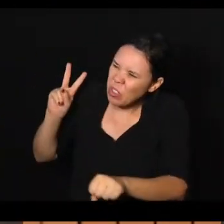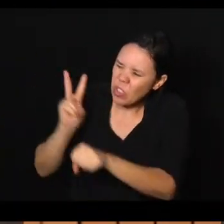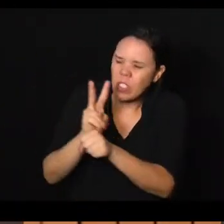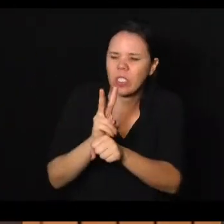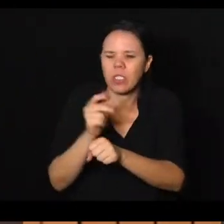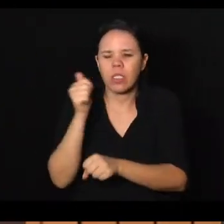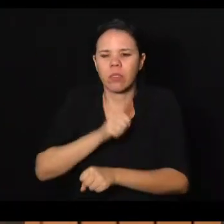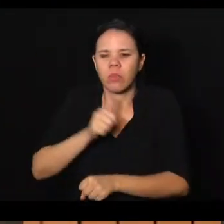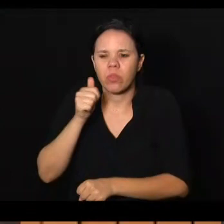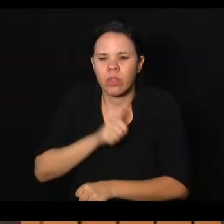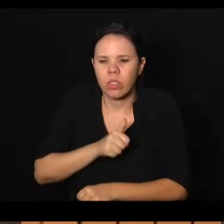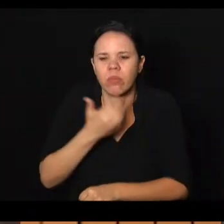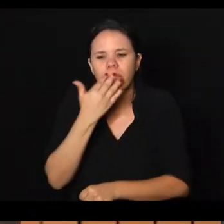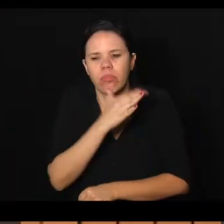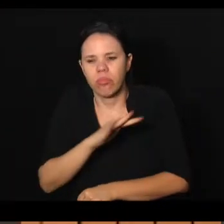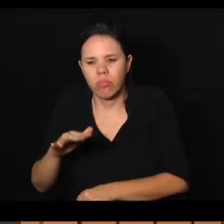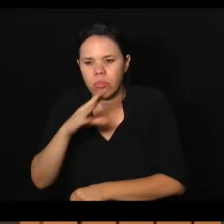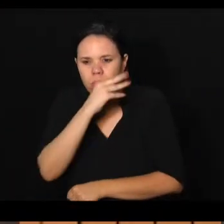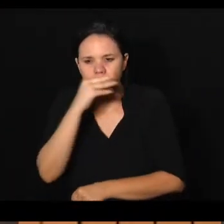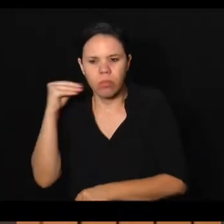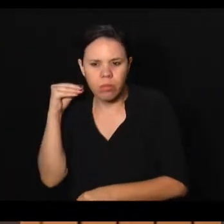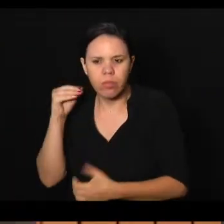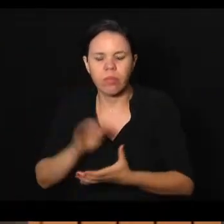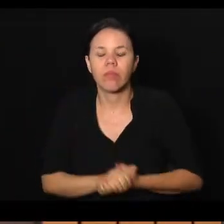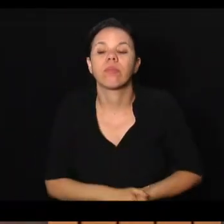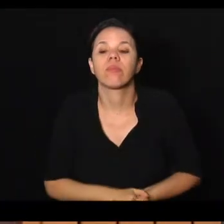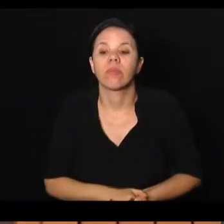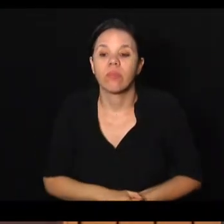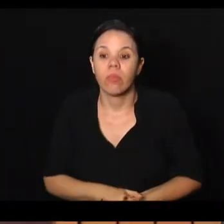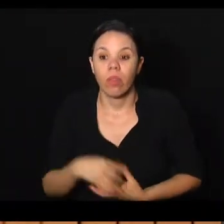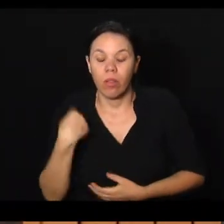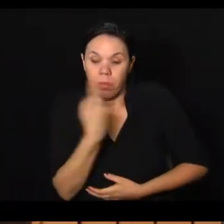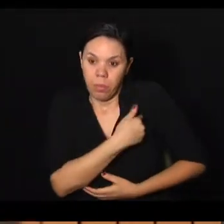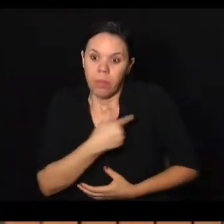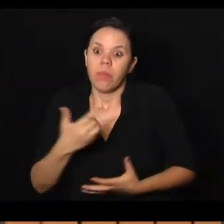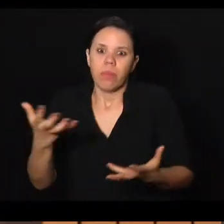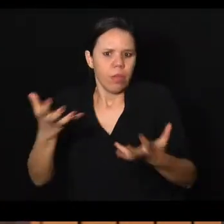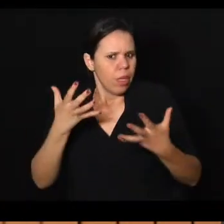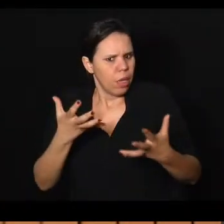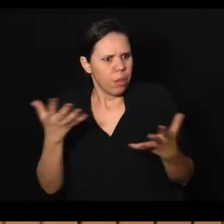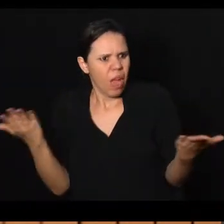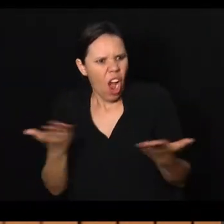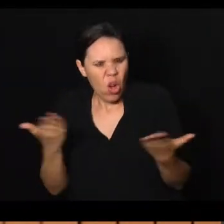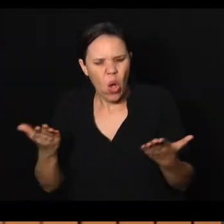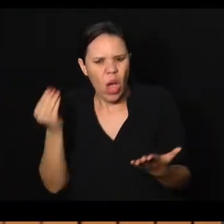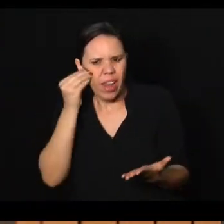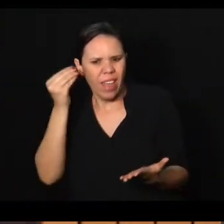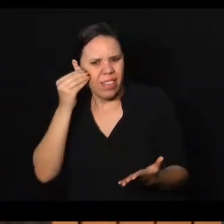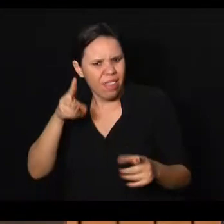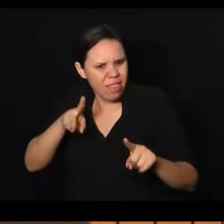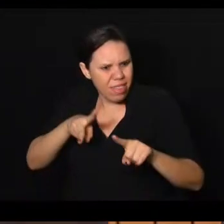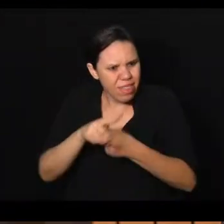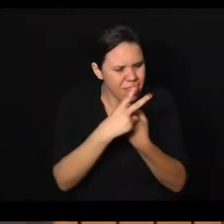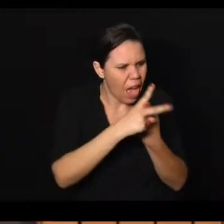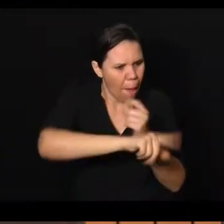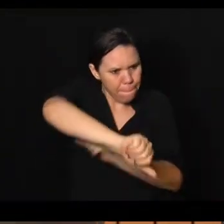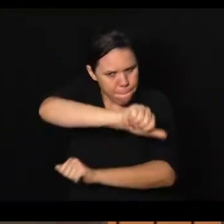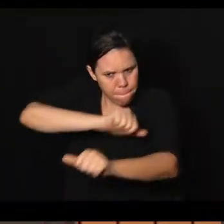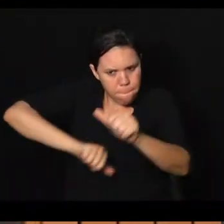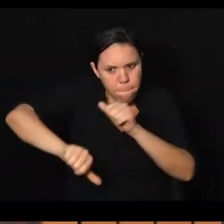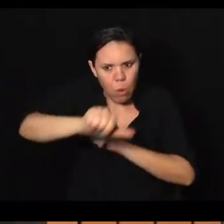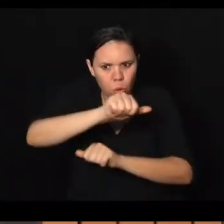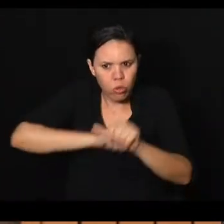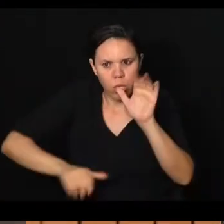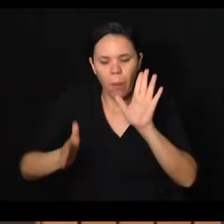da mulher, da criança e do adolescente. E nós estamos querendo corrigir essa falha. E nós estamos vindo